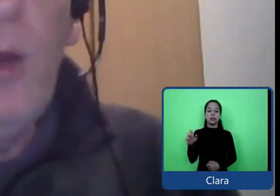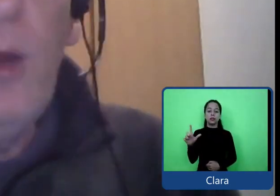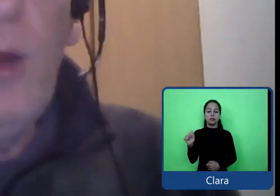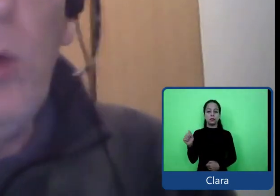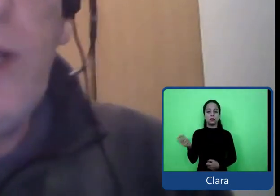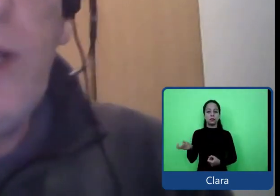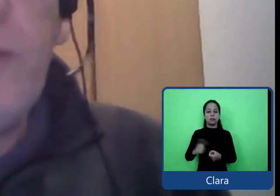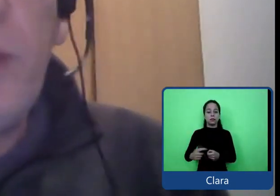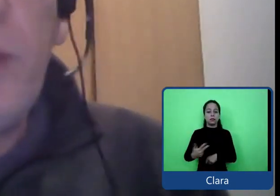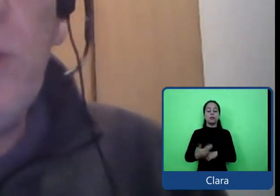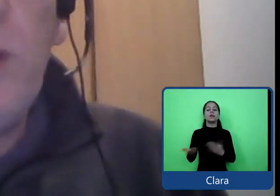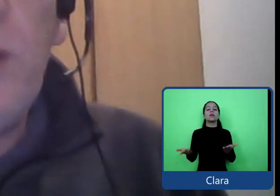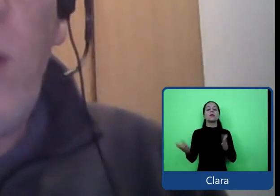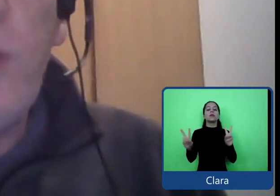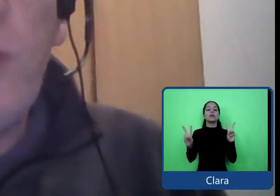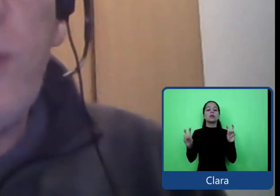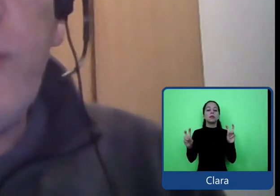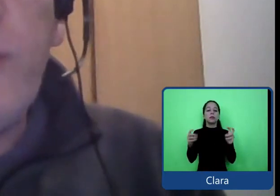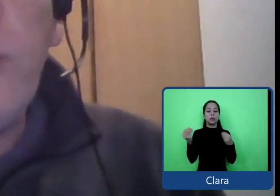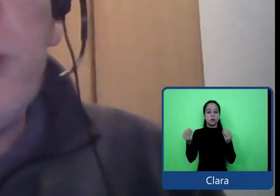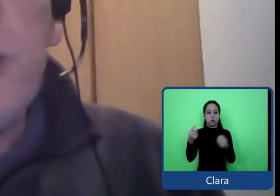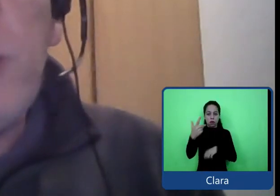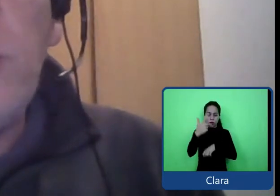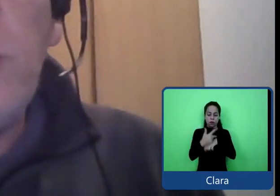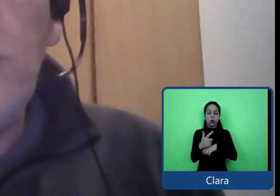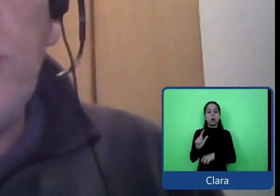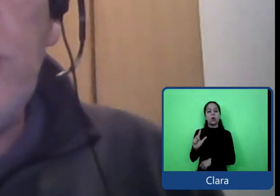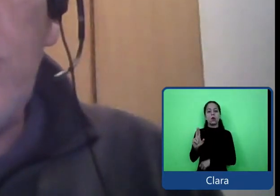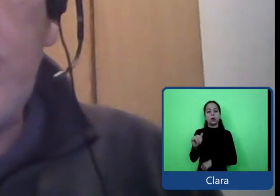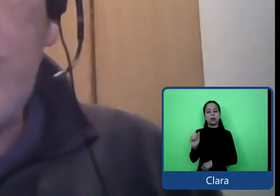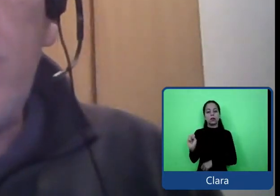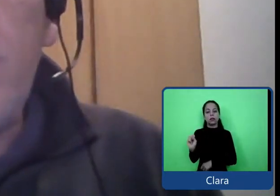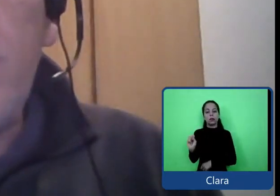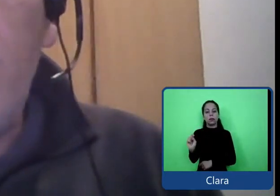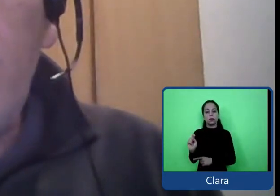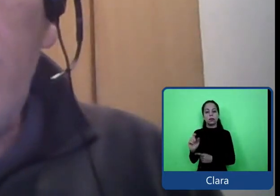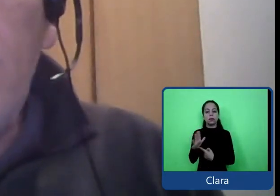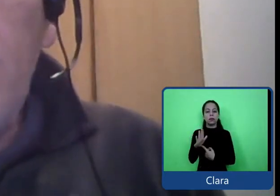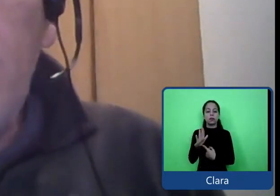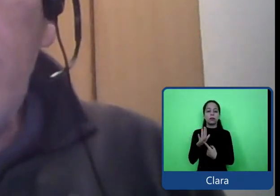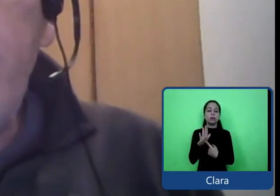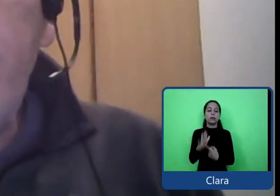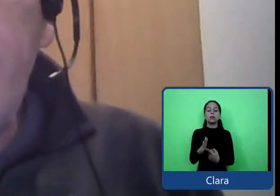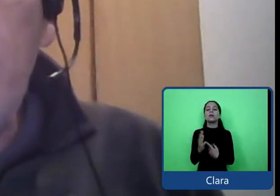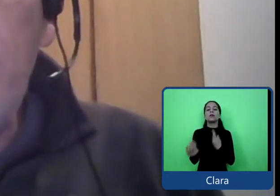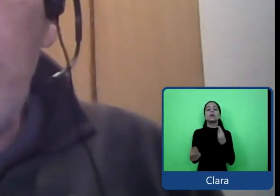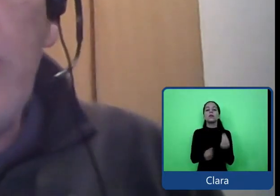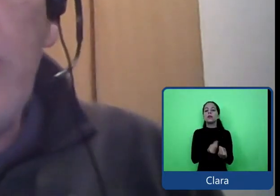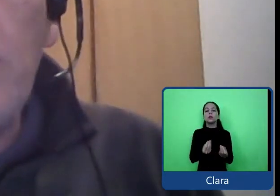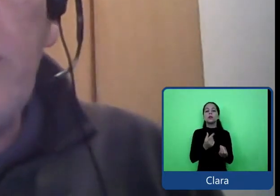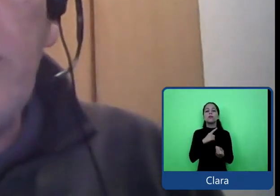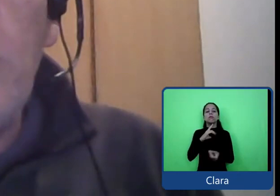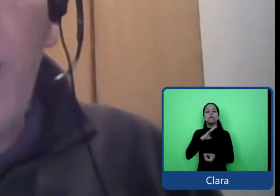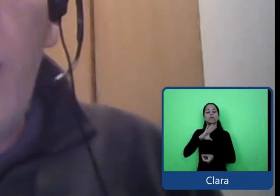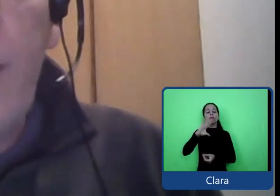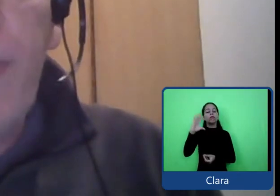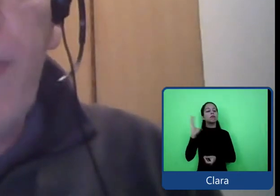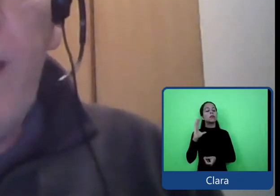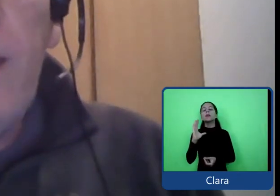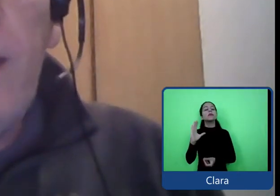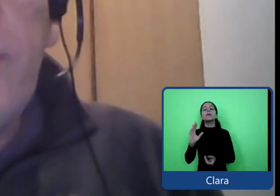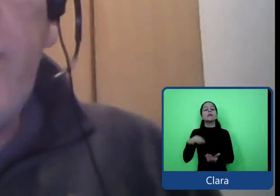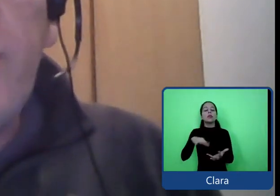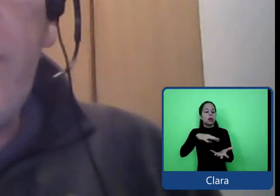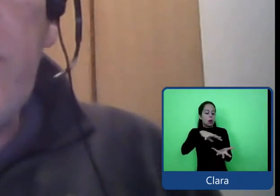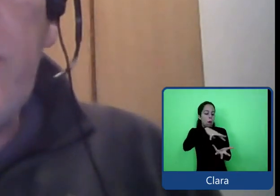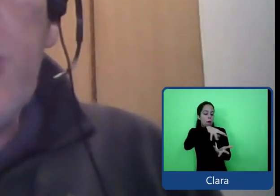técnicos, o Lucas pergunta qual a contribuição do derretimento do gelo continental e oceânico no aumento do nível do mar.